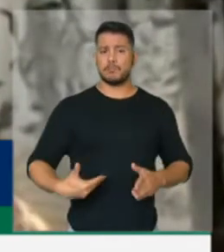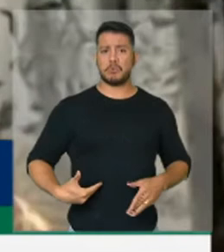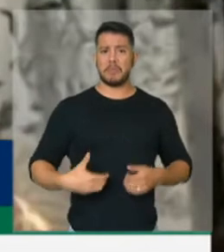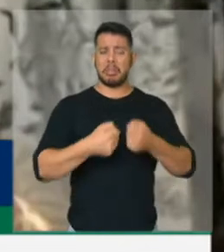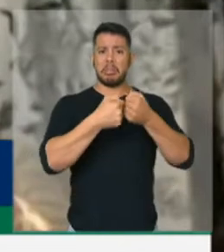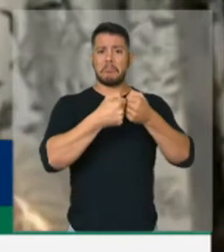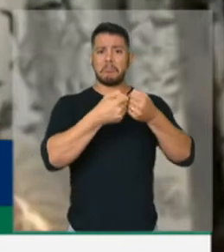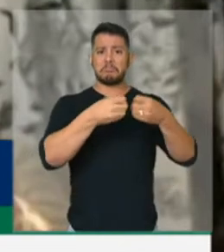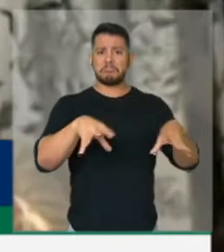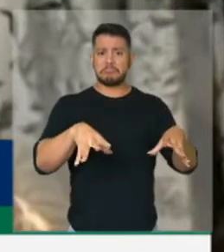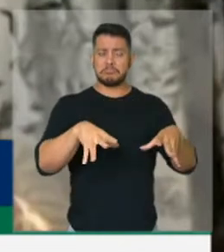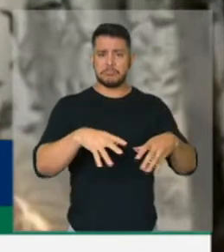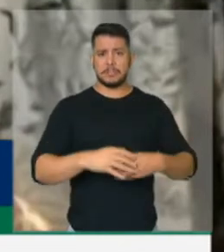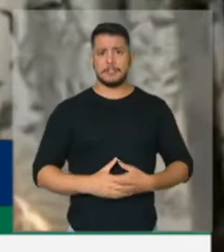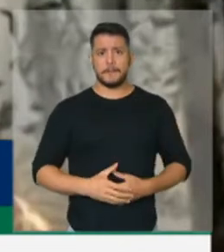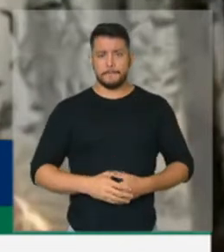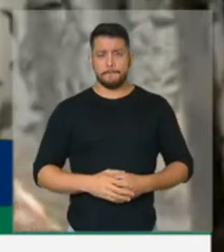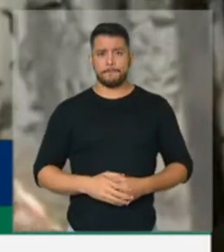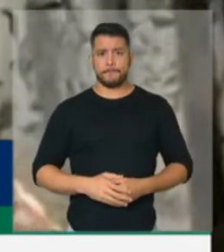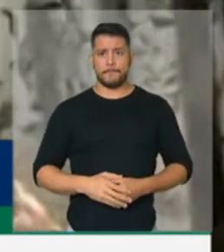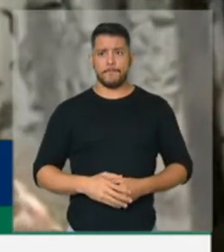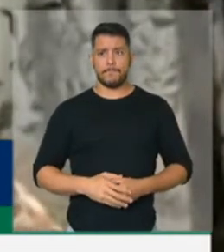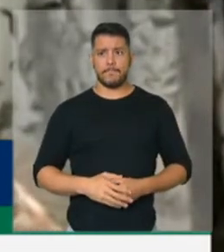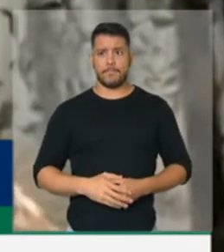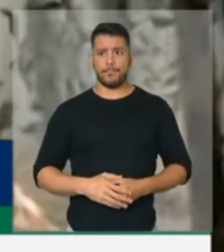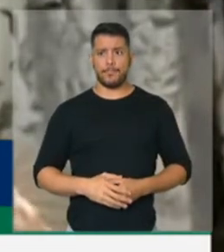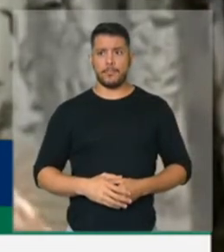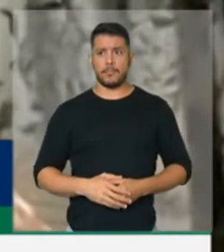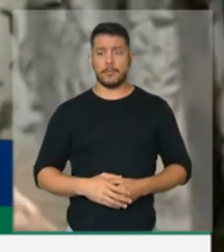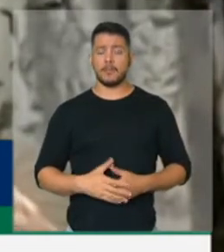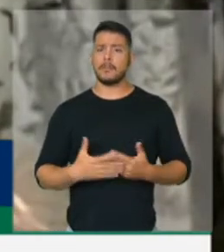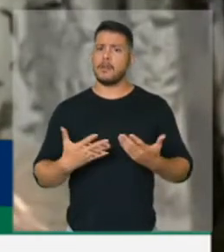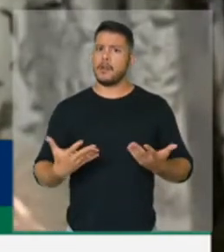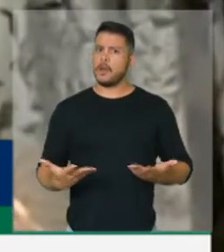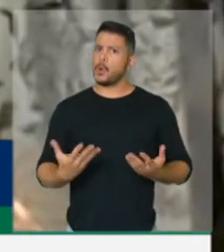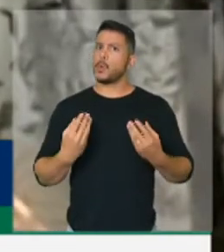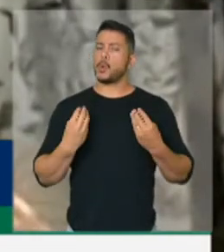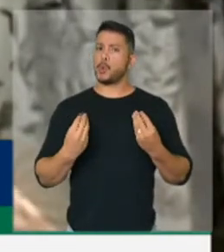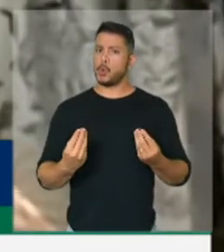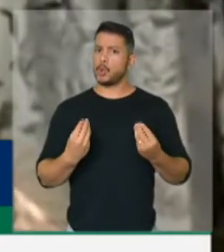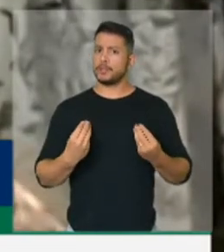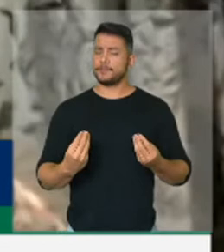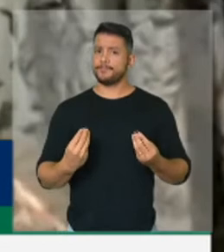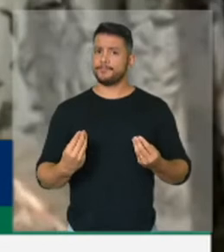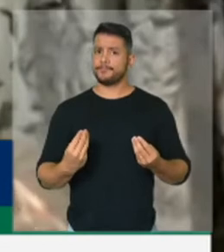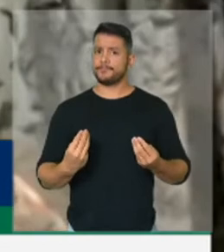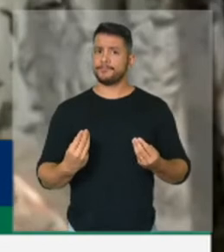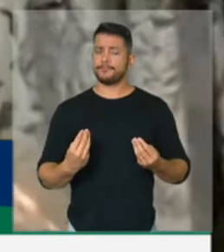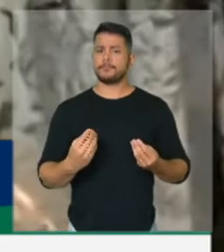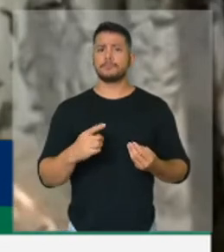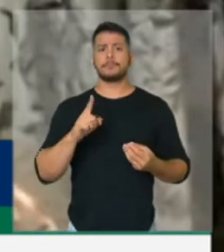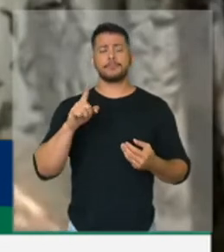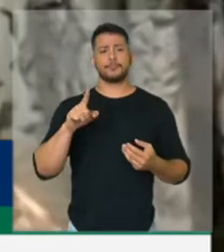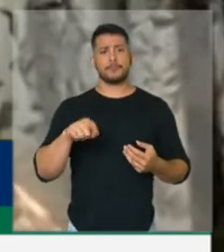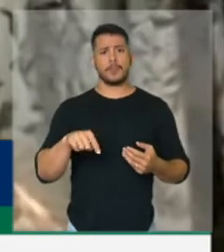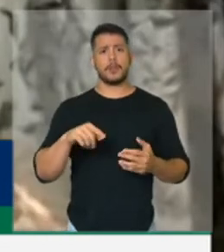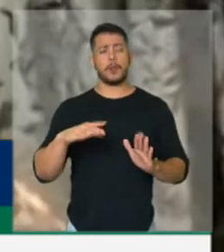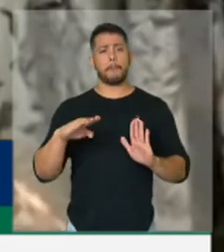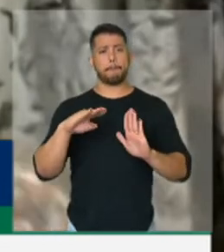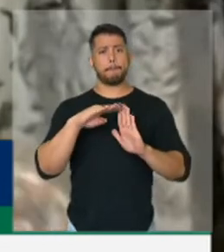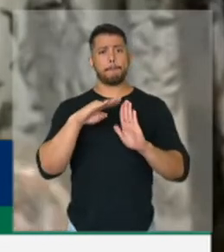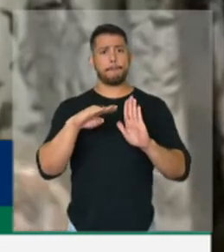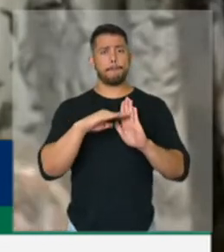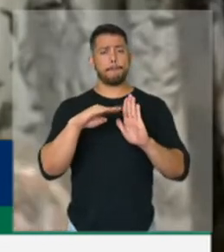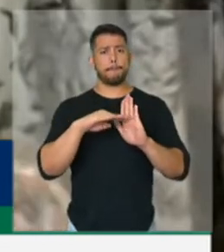expressa na reforma administrativa desse governo. E é impressionante que essa seja uma pauta, que é uma